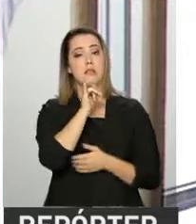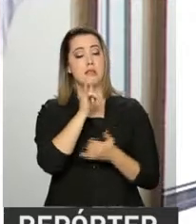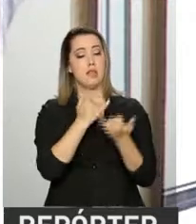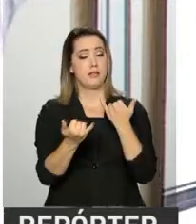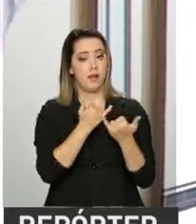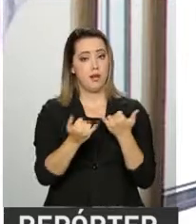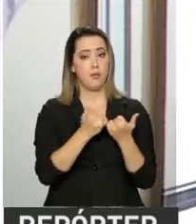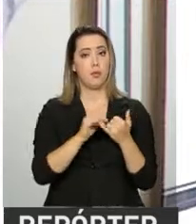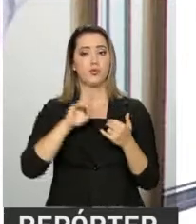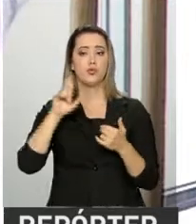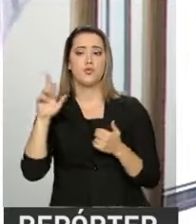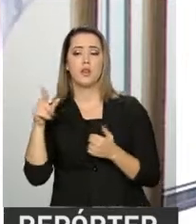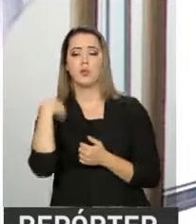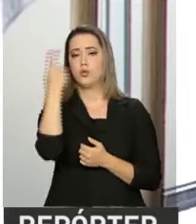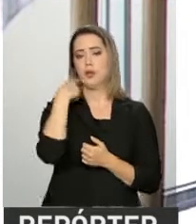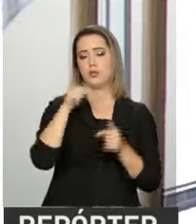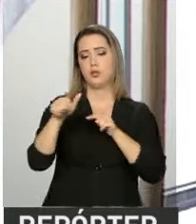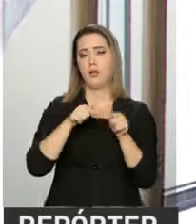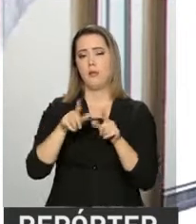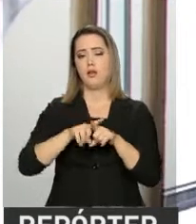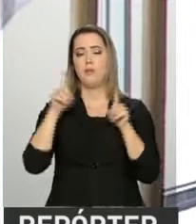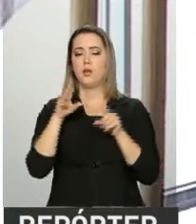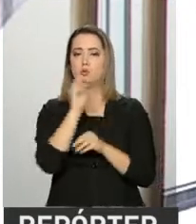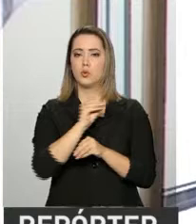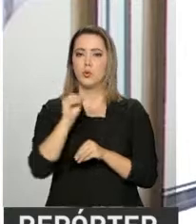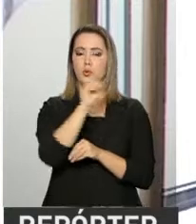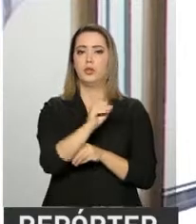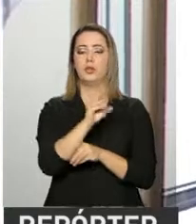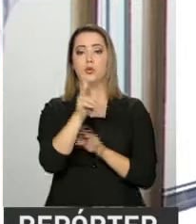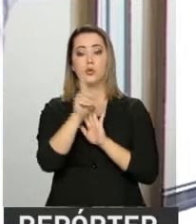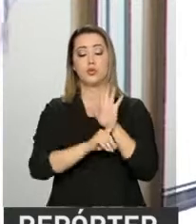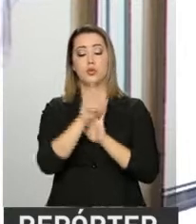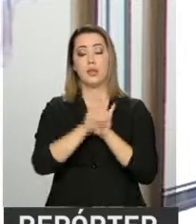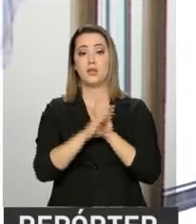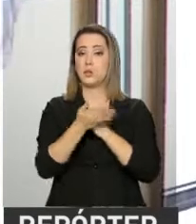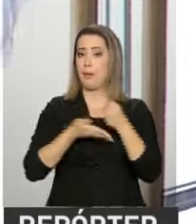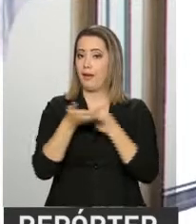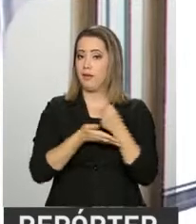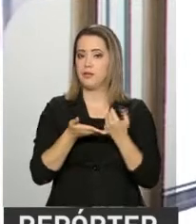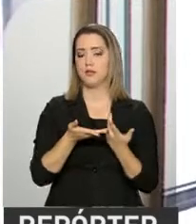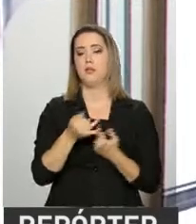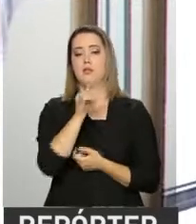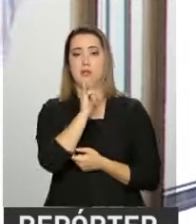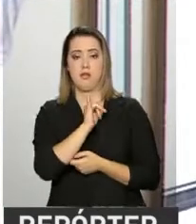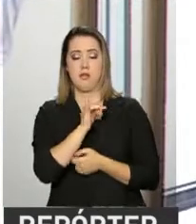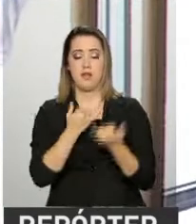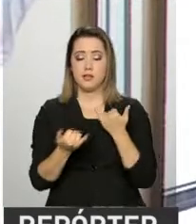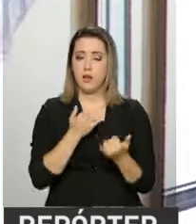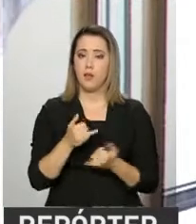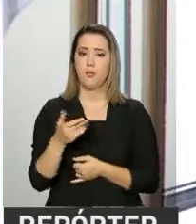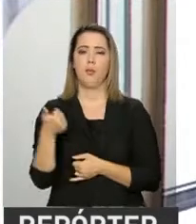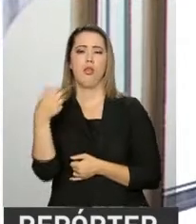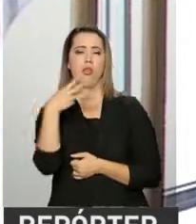de trabalho, mas preserva os direitos fundamentais do trabalhador, como, por exemplo, o 13º,